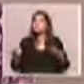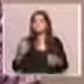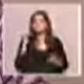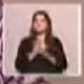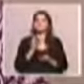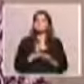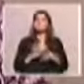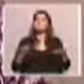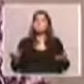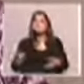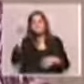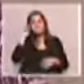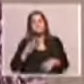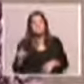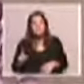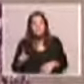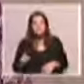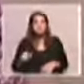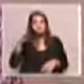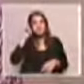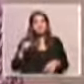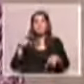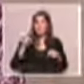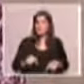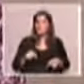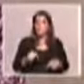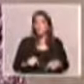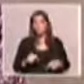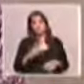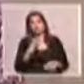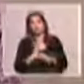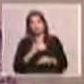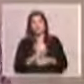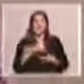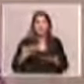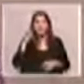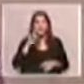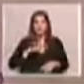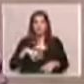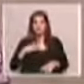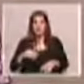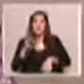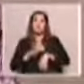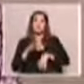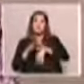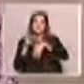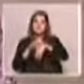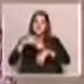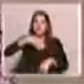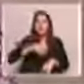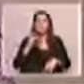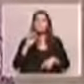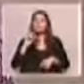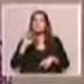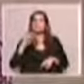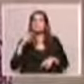celebrarmos o dia que hoje se comemora, a efeméride, Dia Mundial da Psoríase. Celebra-se sempre a 29 de